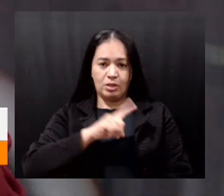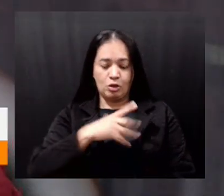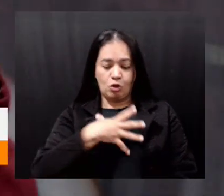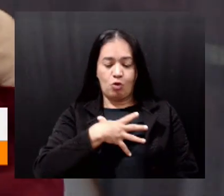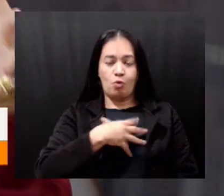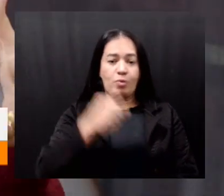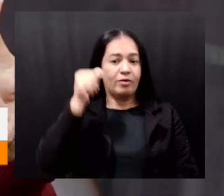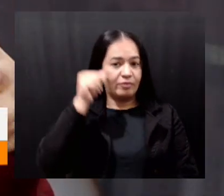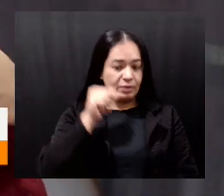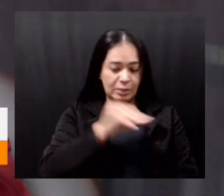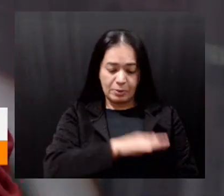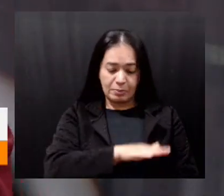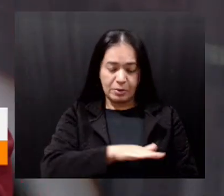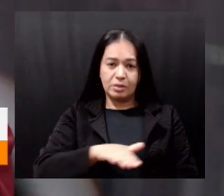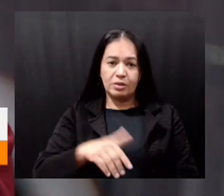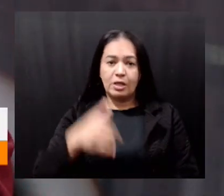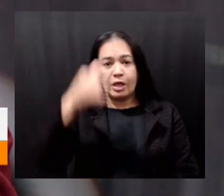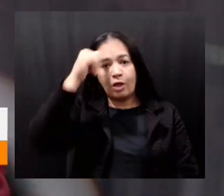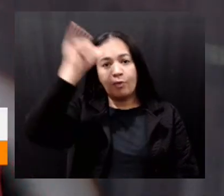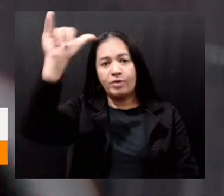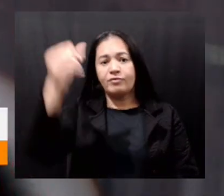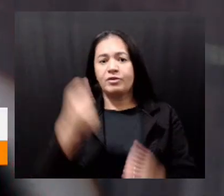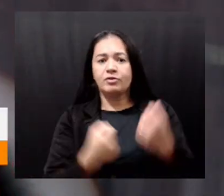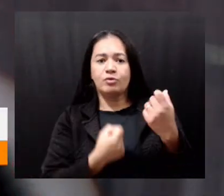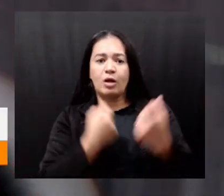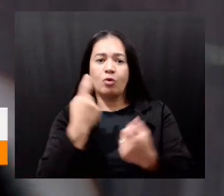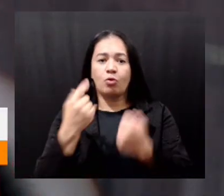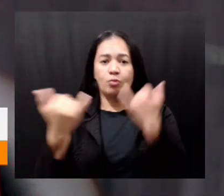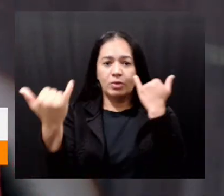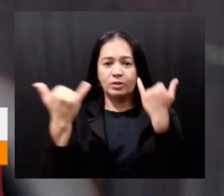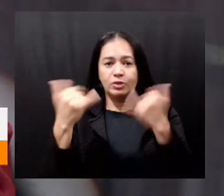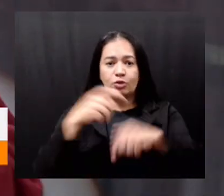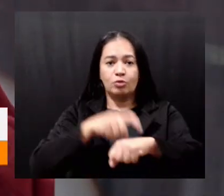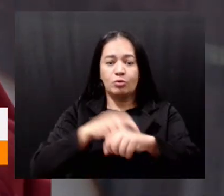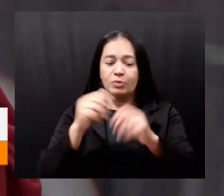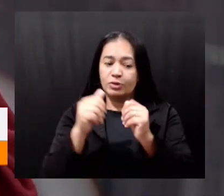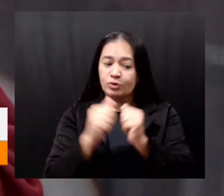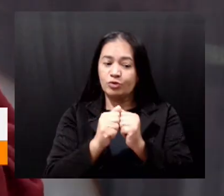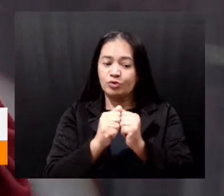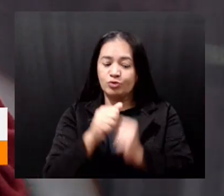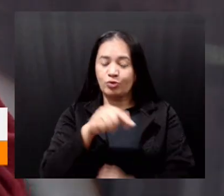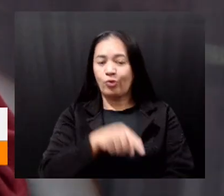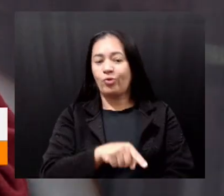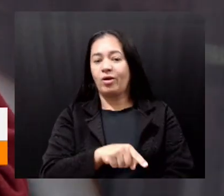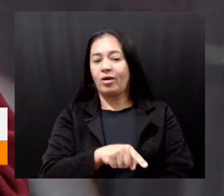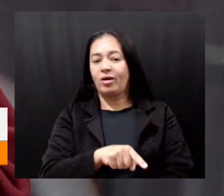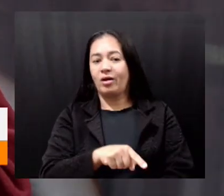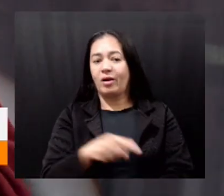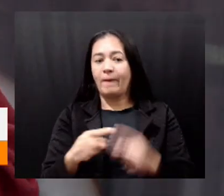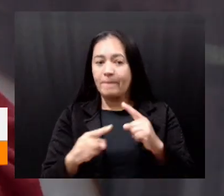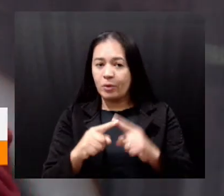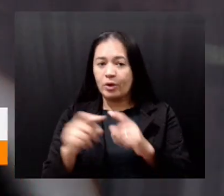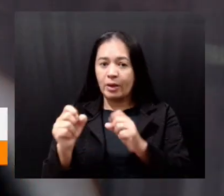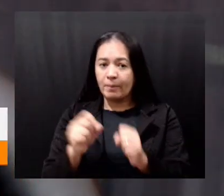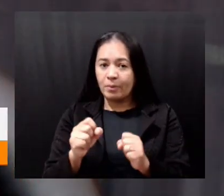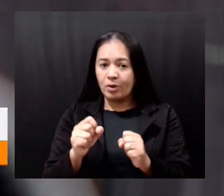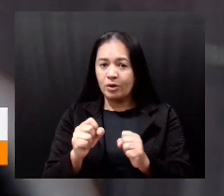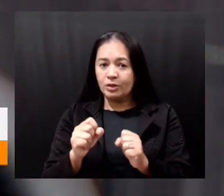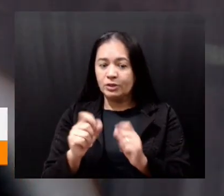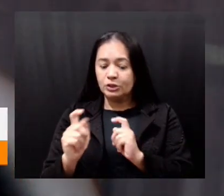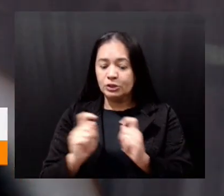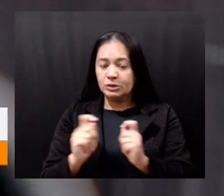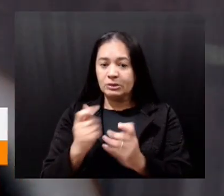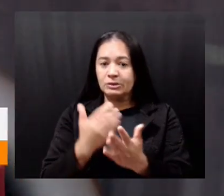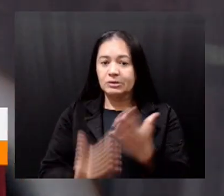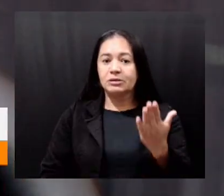e eu evito ver essas notícias no momento que eu estou com ela. Sim. Porque isso pode me desregular, né? E o que pode